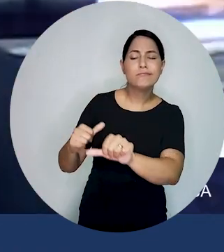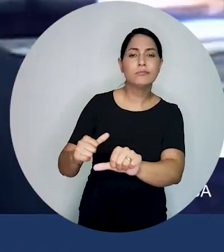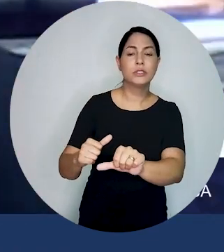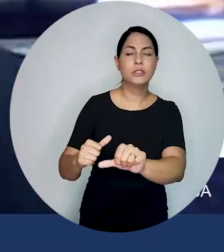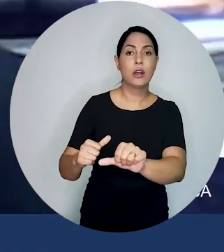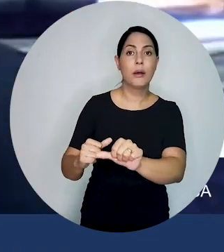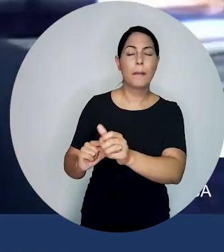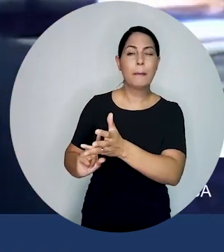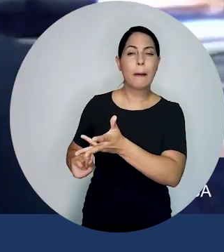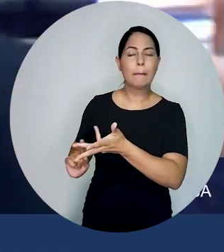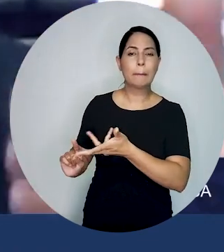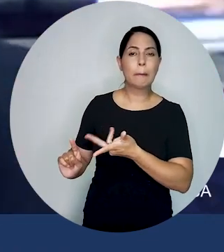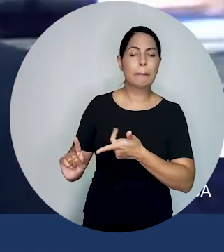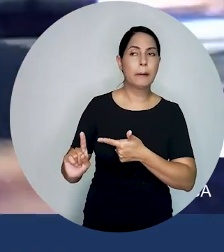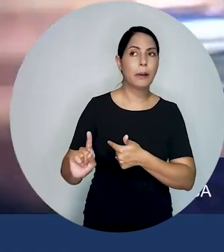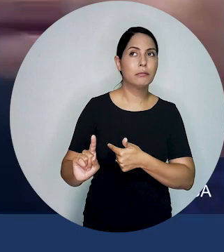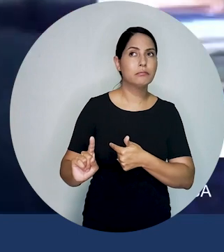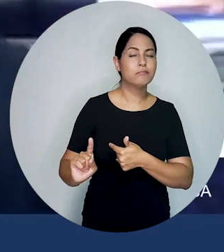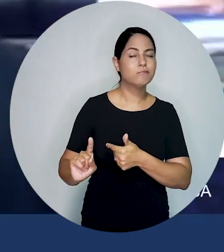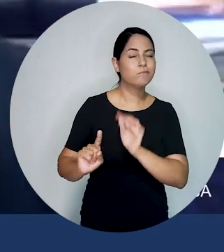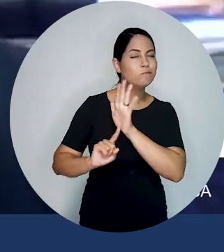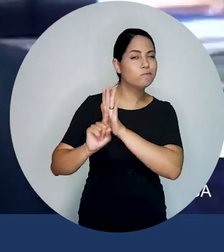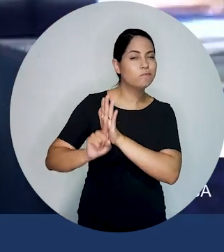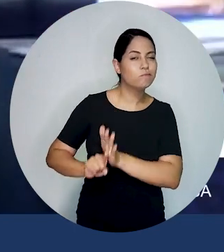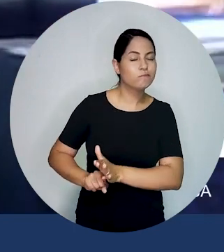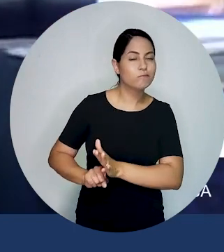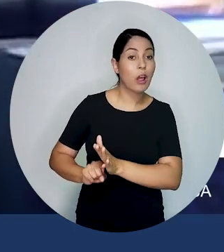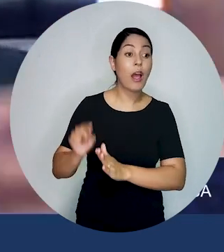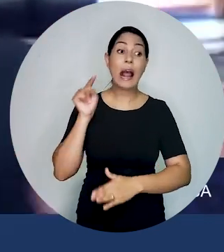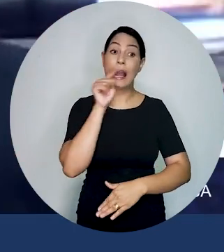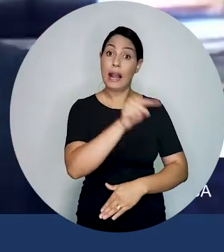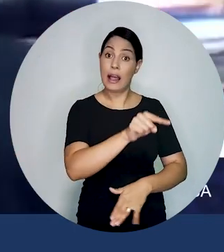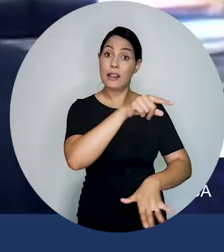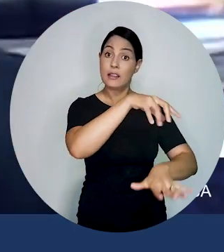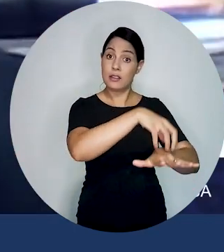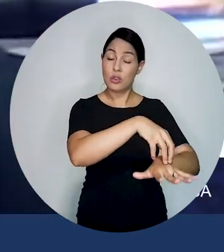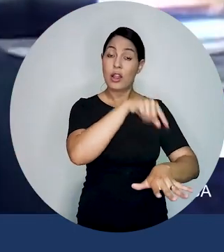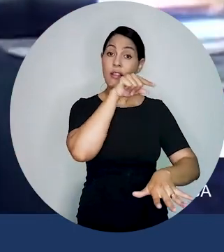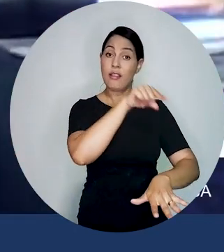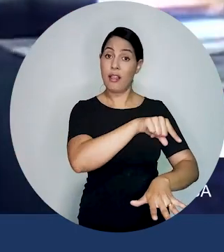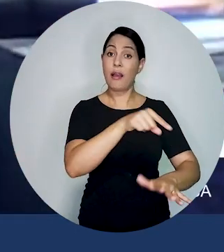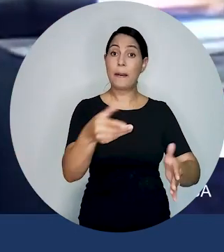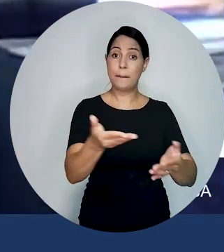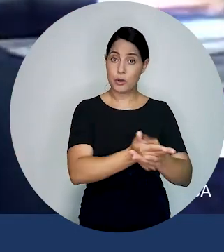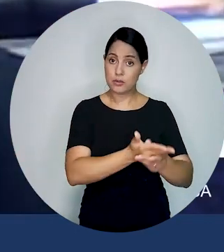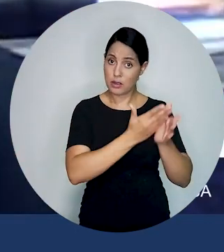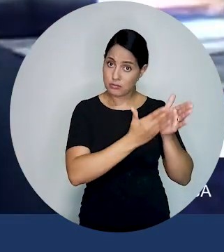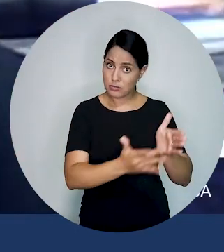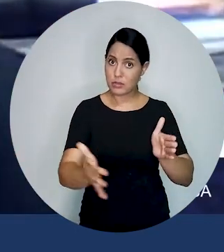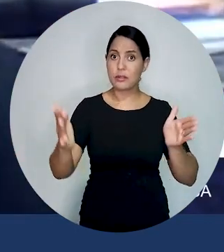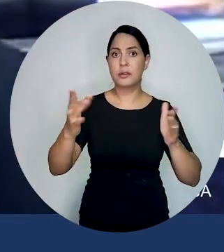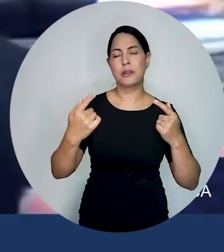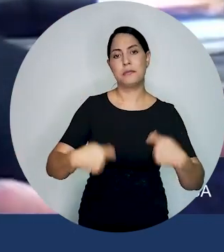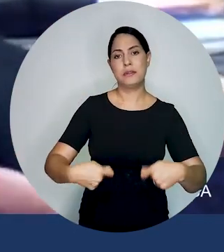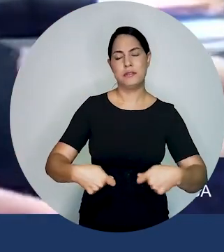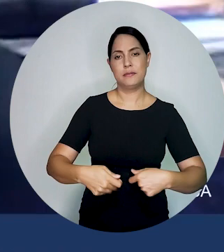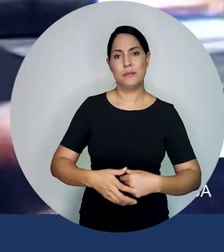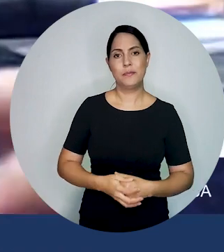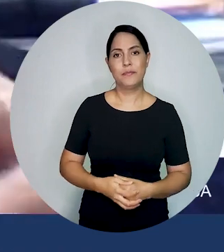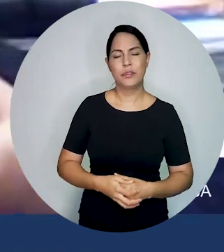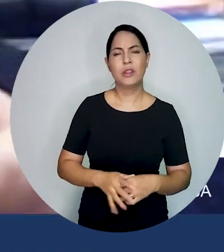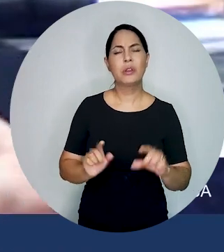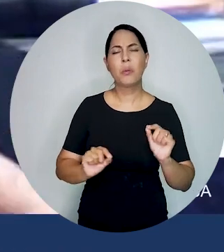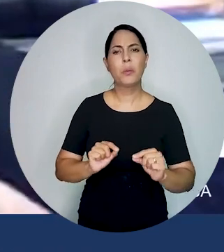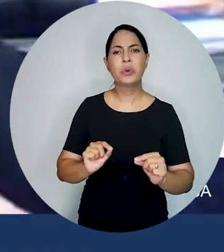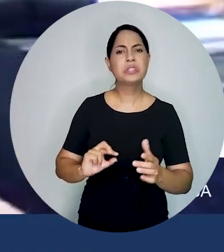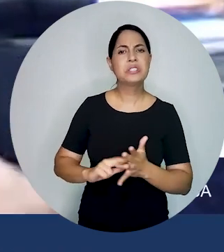fatores, de que é naquele juízo que aquele processo deve tramitar. A competência,